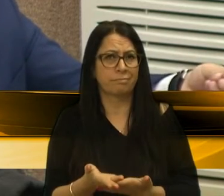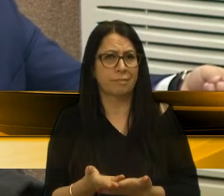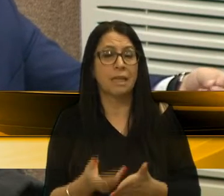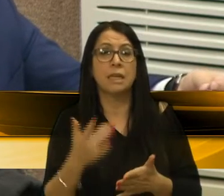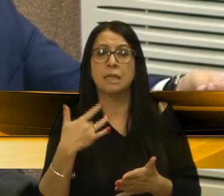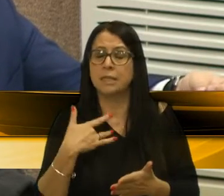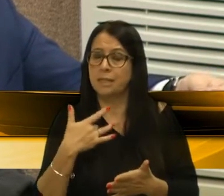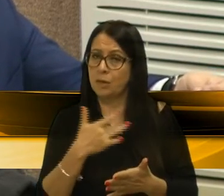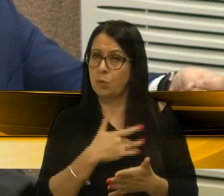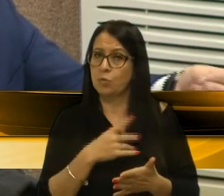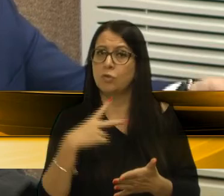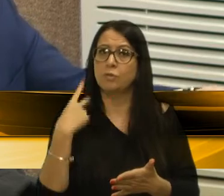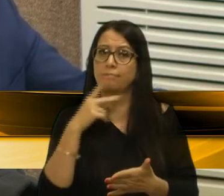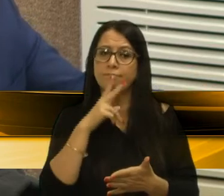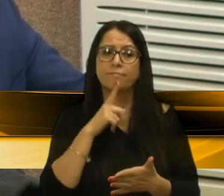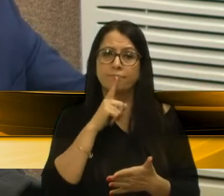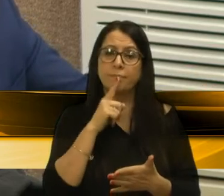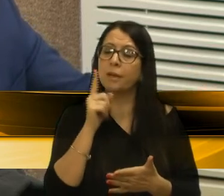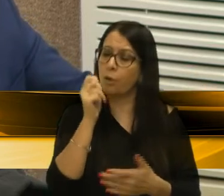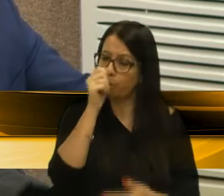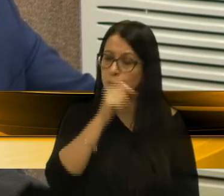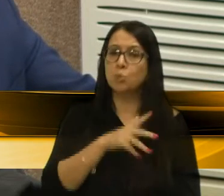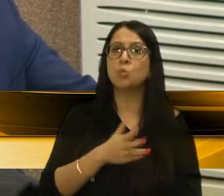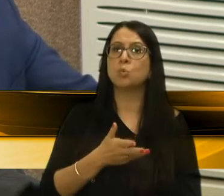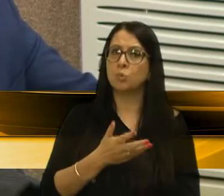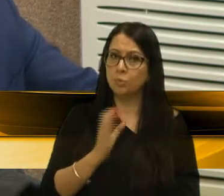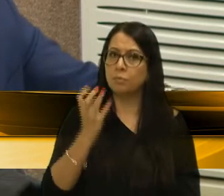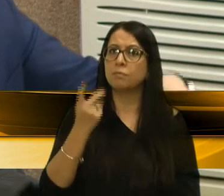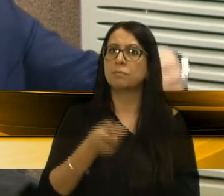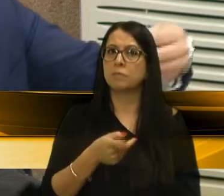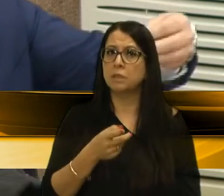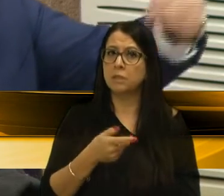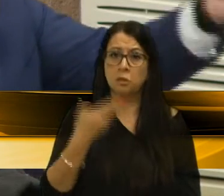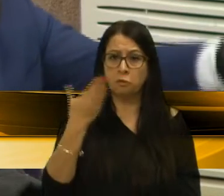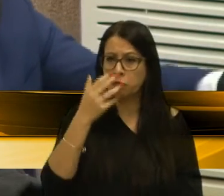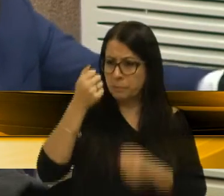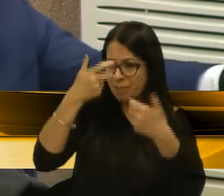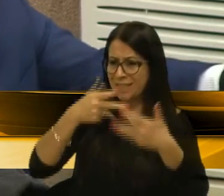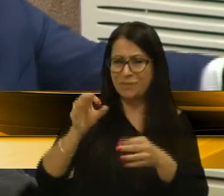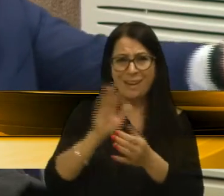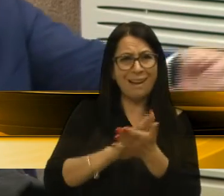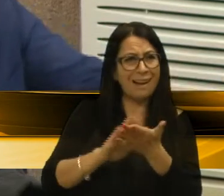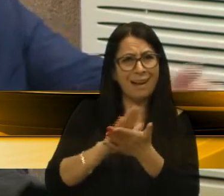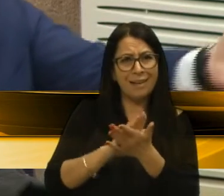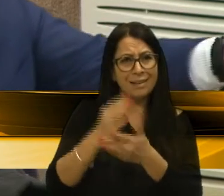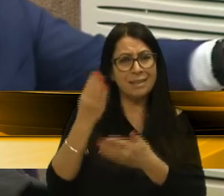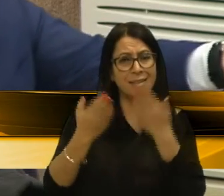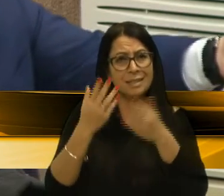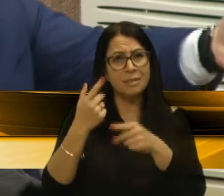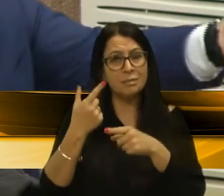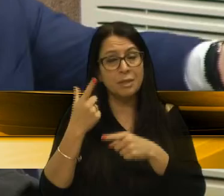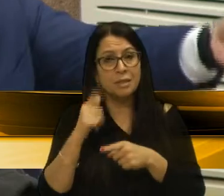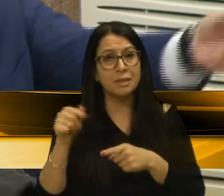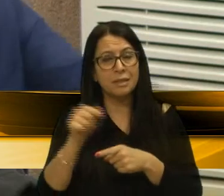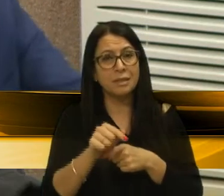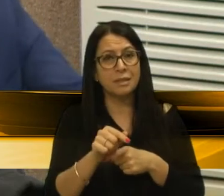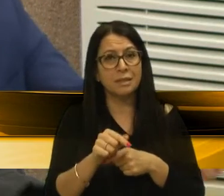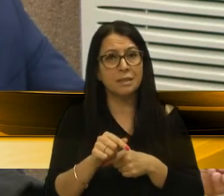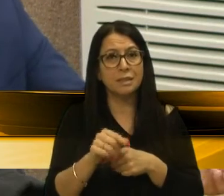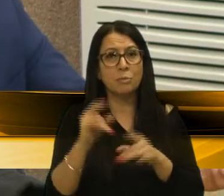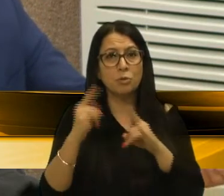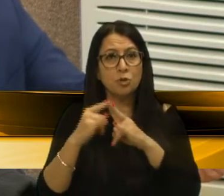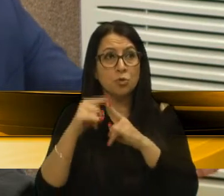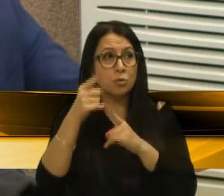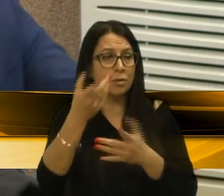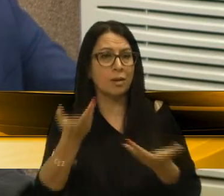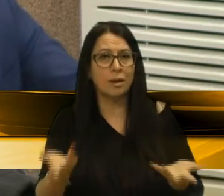do negócio é um absurdo o que está acontecendo é um absurdo está acontecendo e não vê explicação nenhuma sobre a licitação que foi ganha pela mudança no preço tudo que está